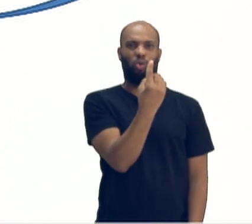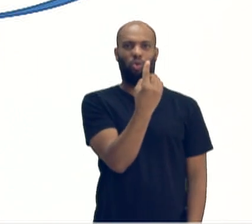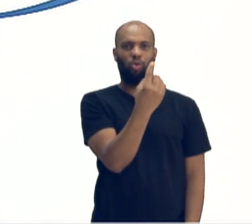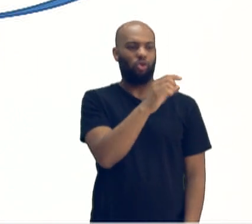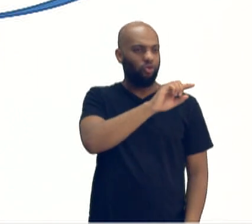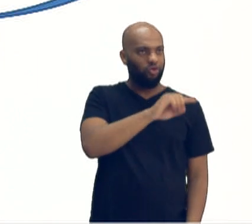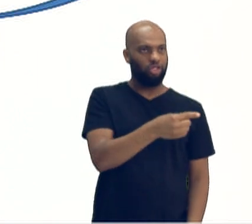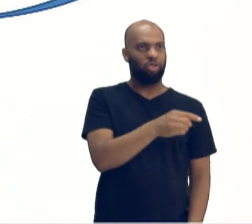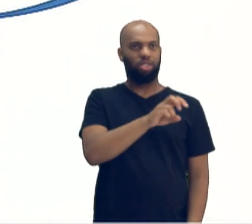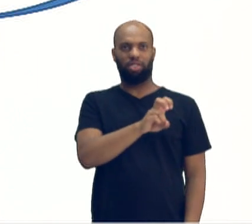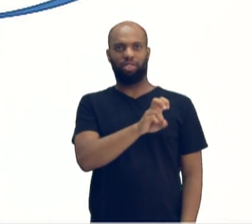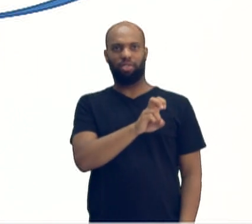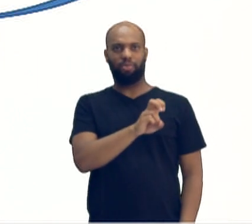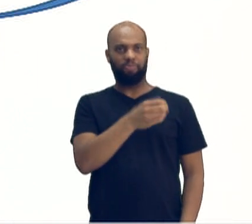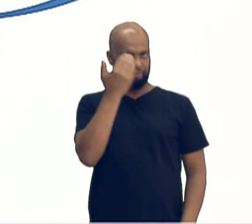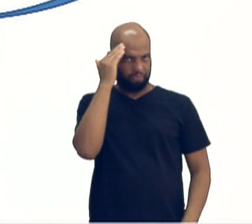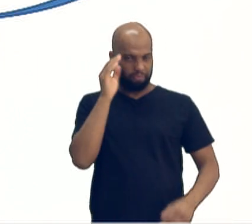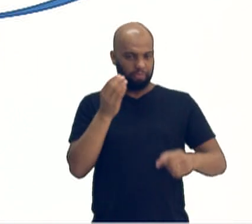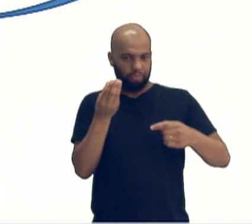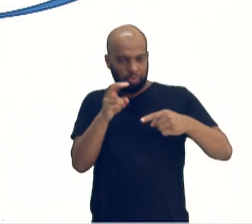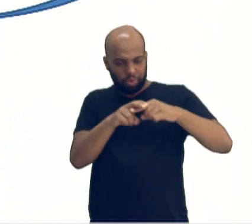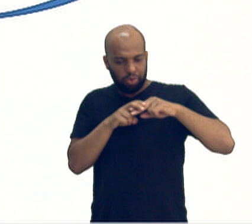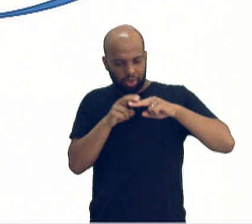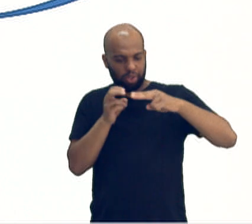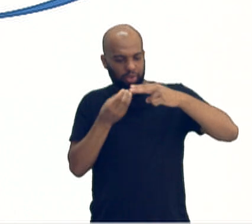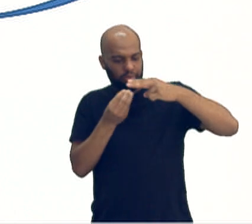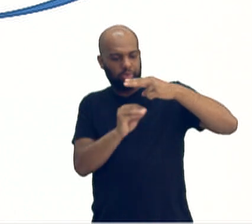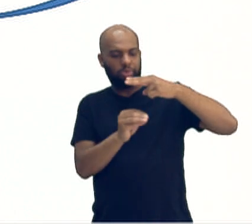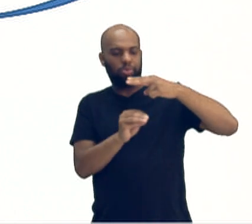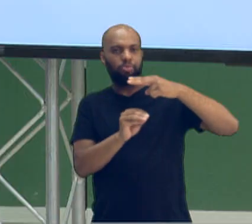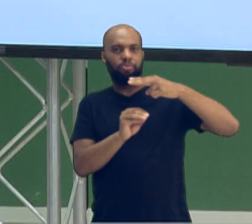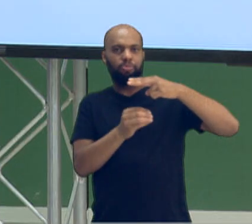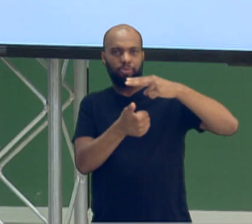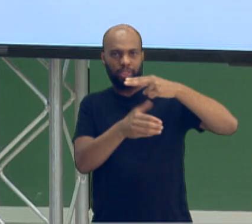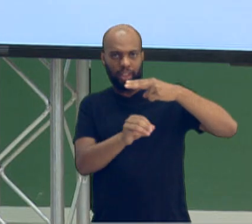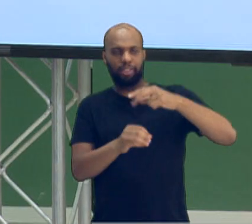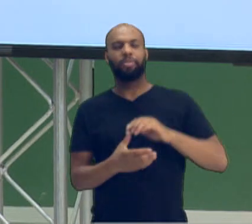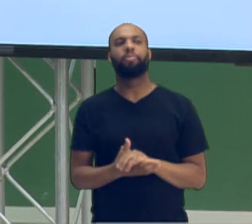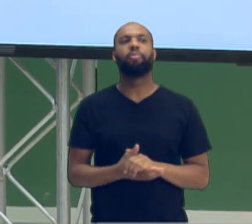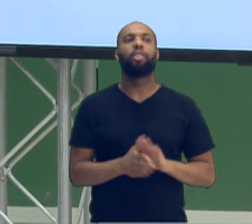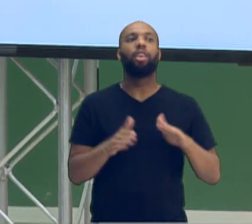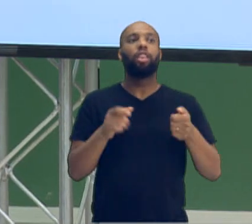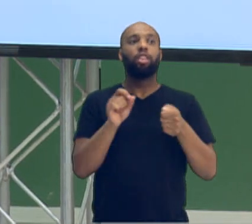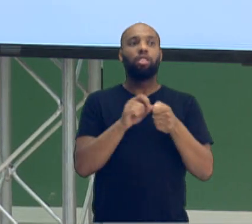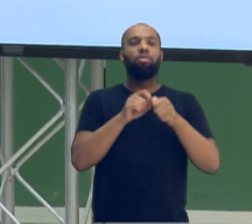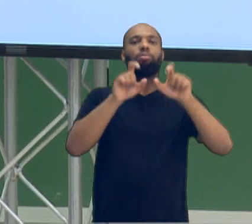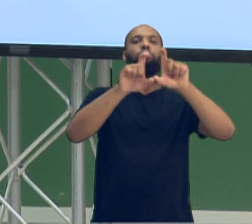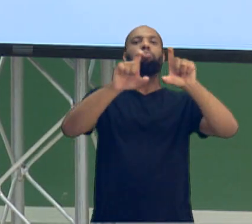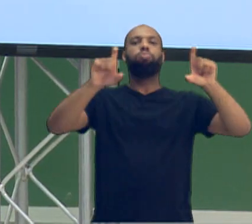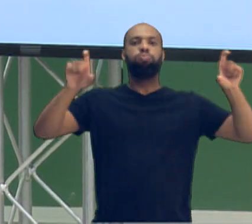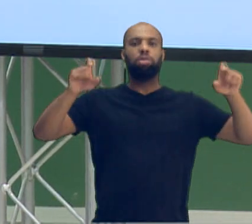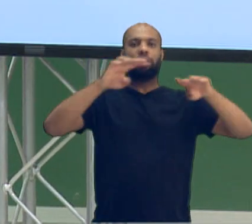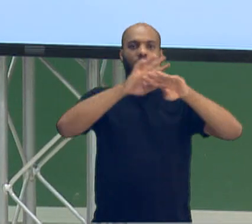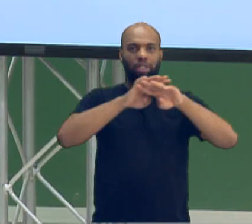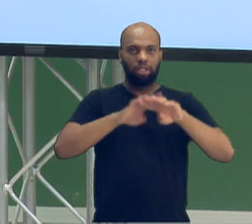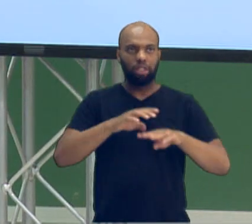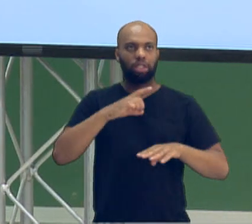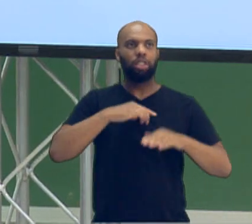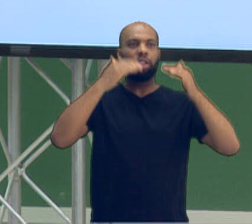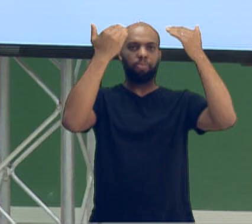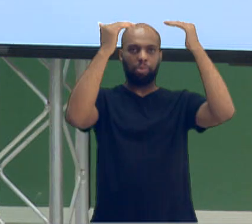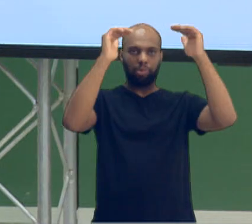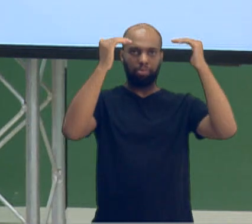bem. Fazendo a expressão numérica, né? Tá aqui todo o passo a passo